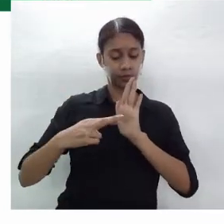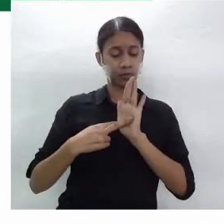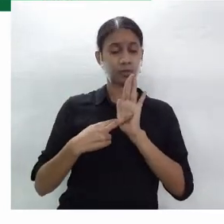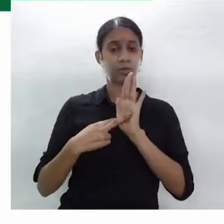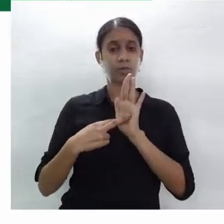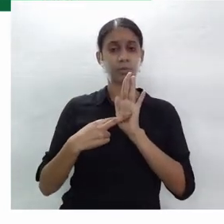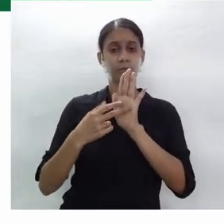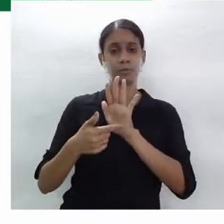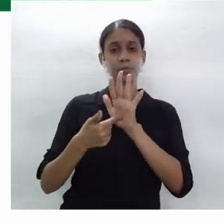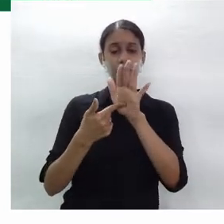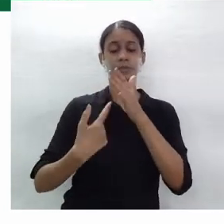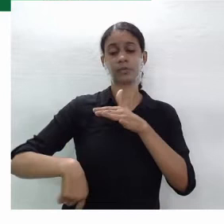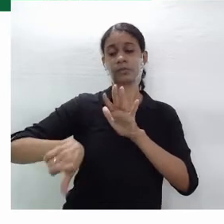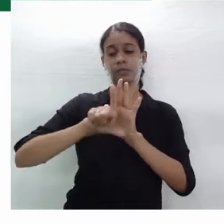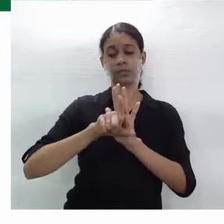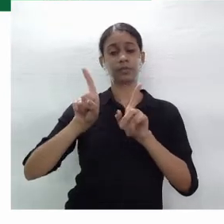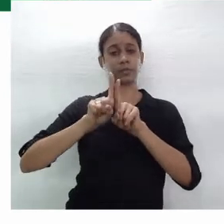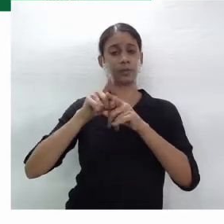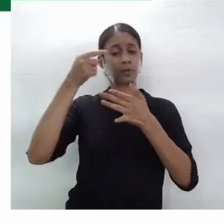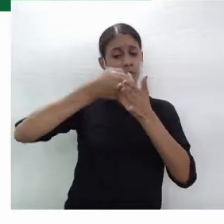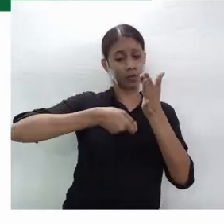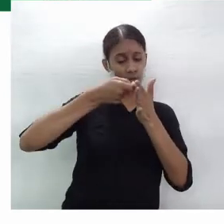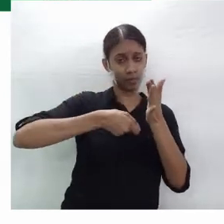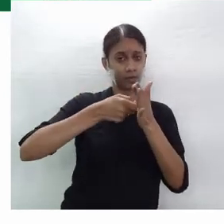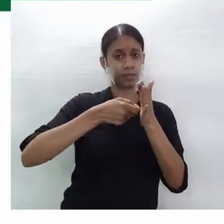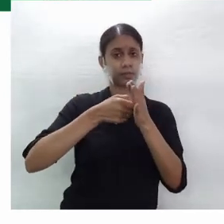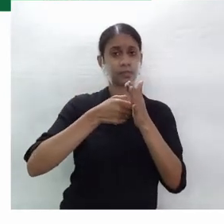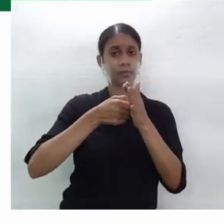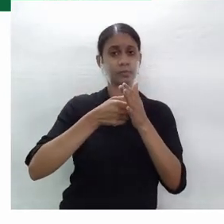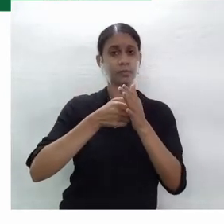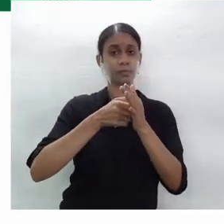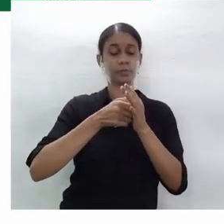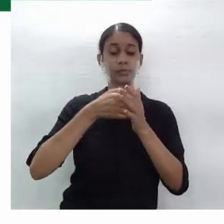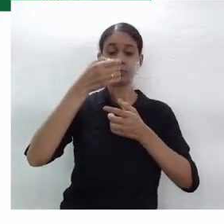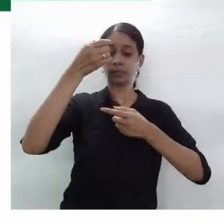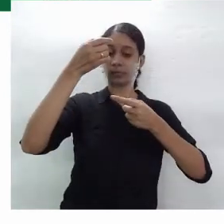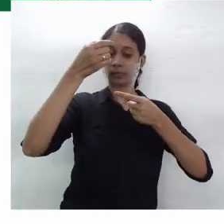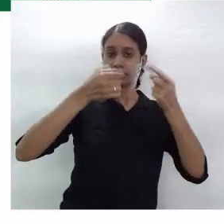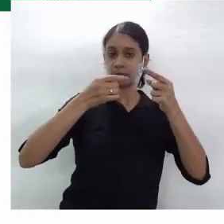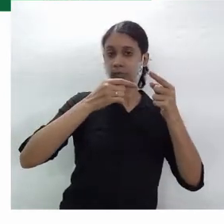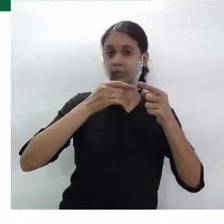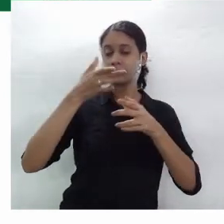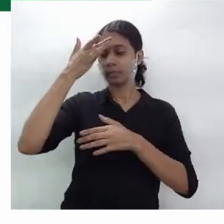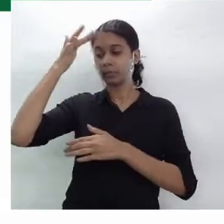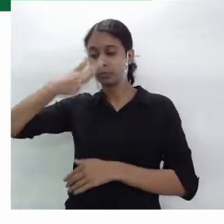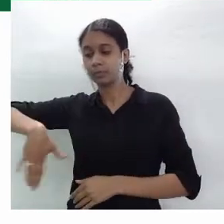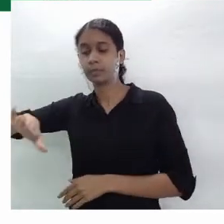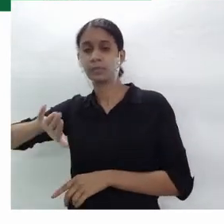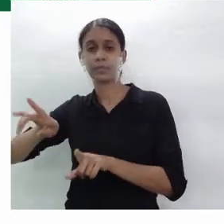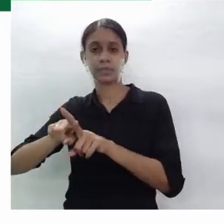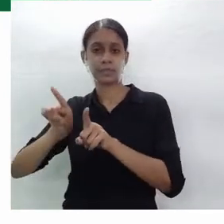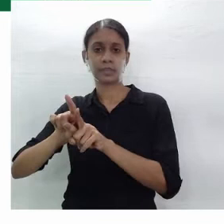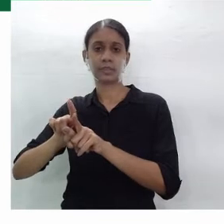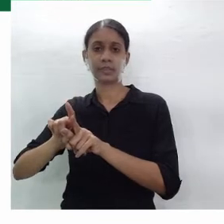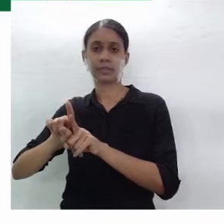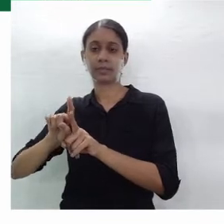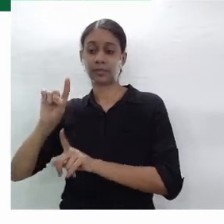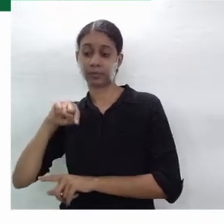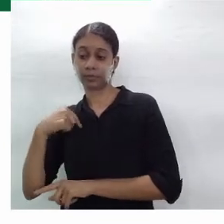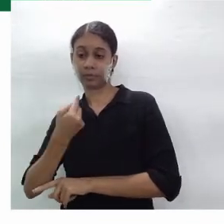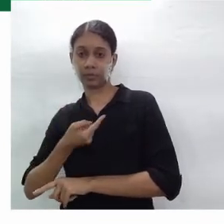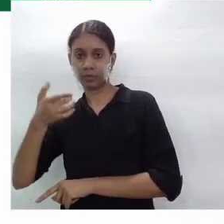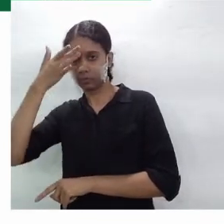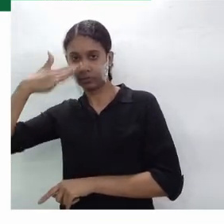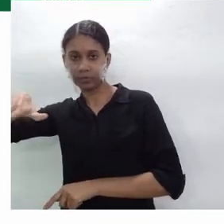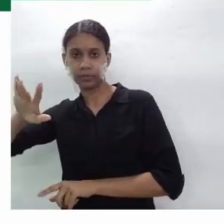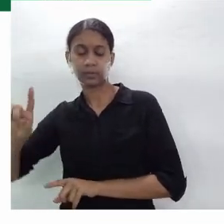leis e deveres do Estado para conosco e nós para com o Estado. Um exemplo que nós temos aí é